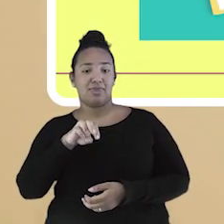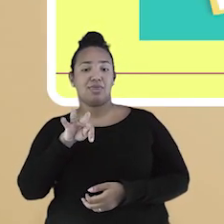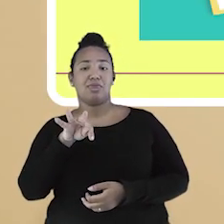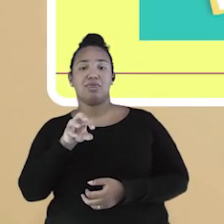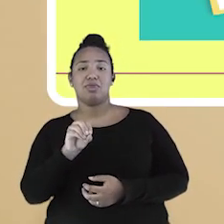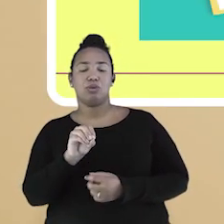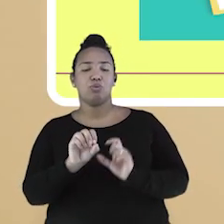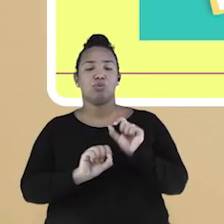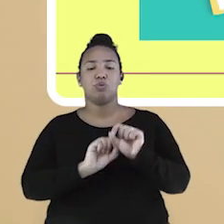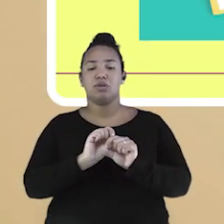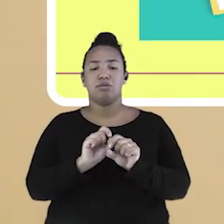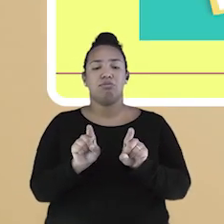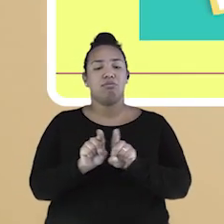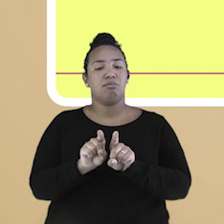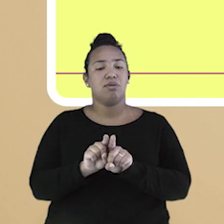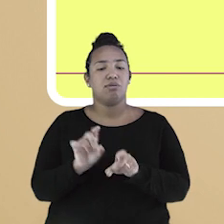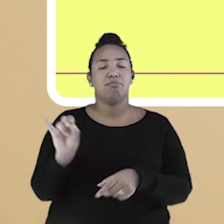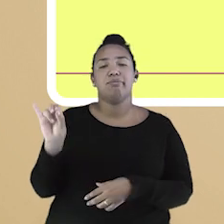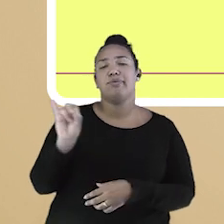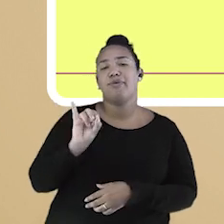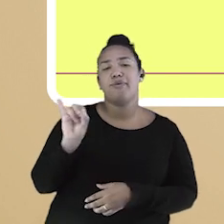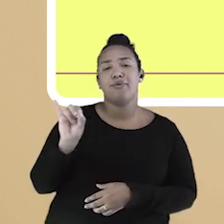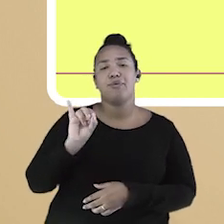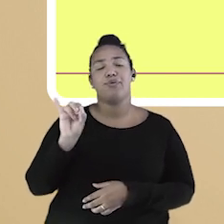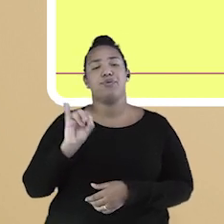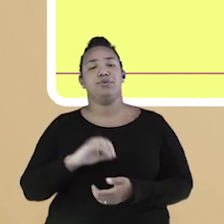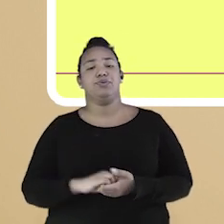calcular impostos, saber o valor do